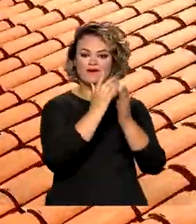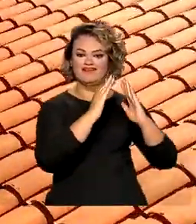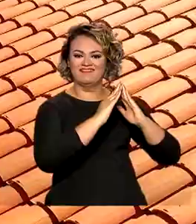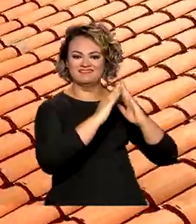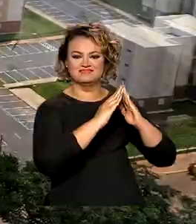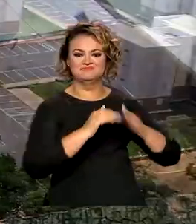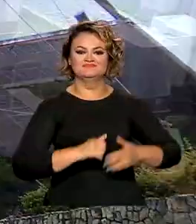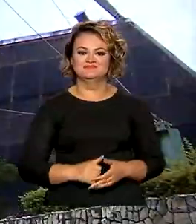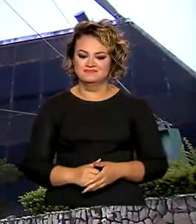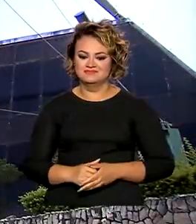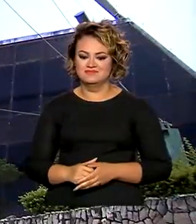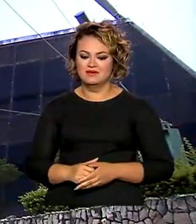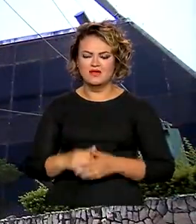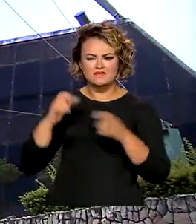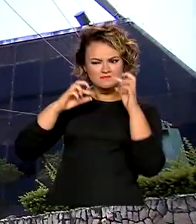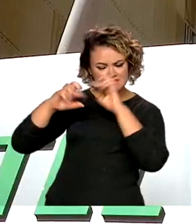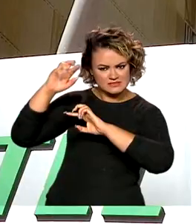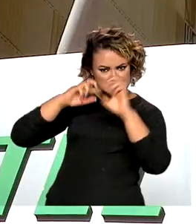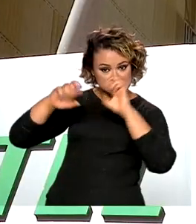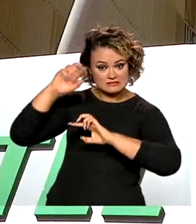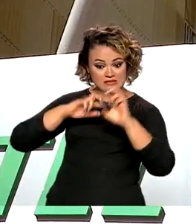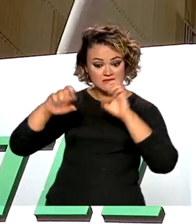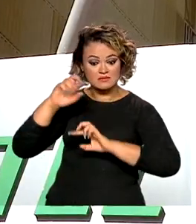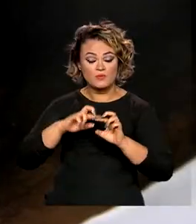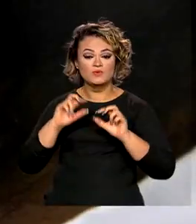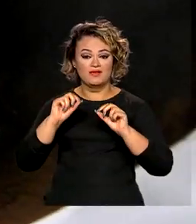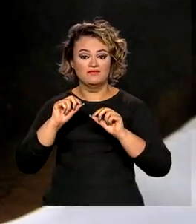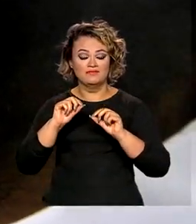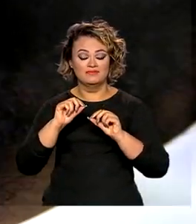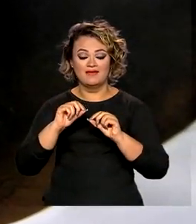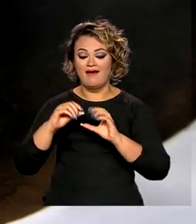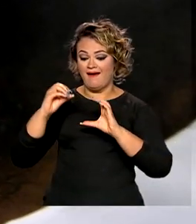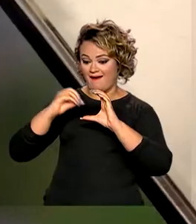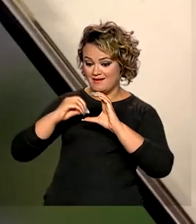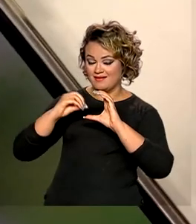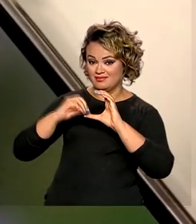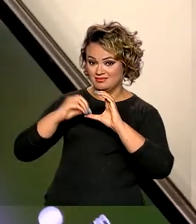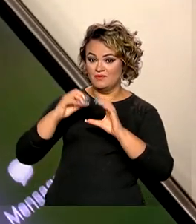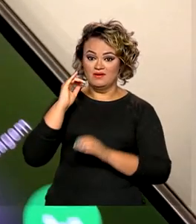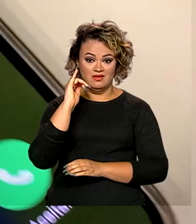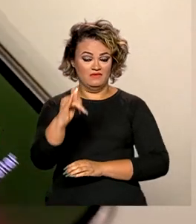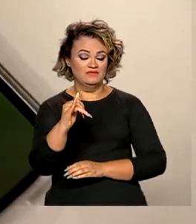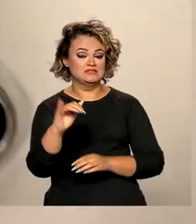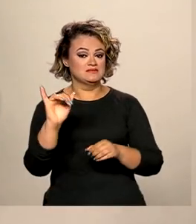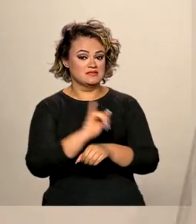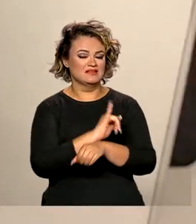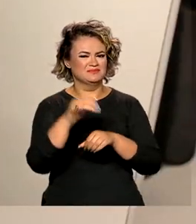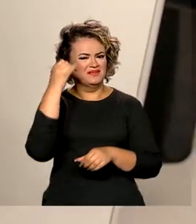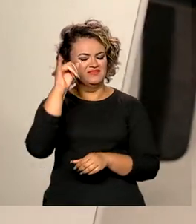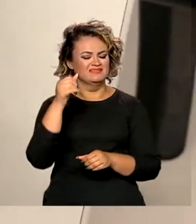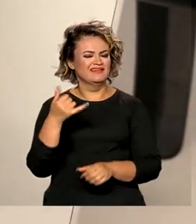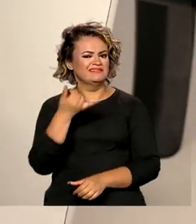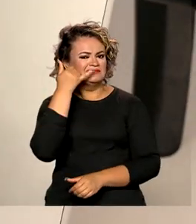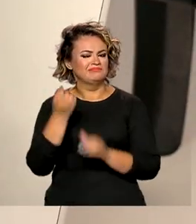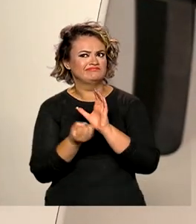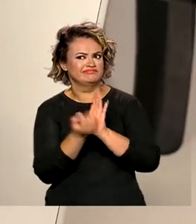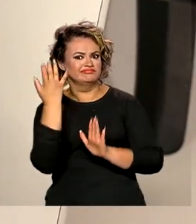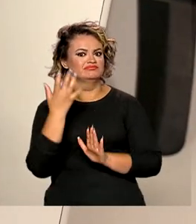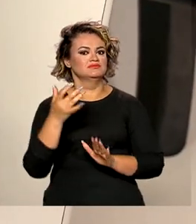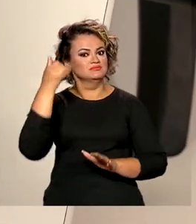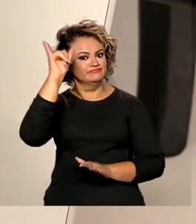própria fiscalização reforçada Anatel anuncia novas medidas para combater as chamadas